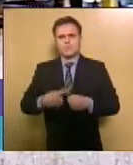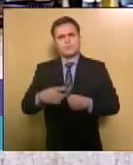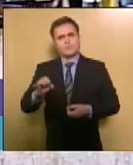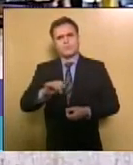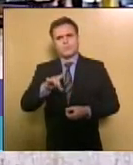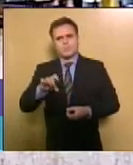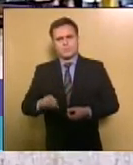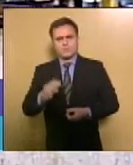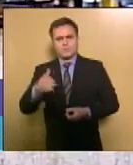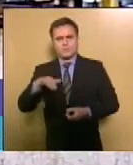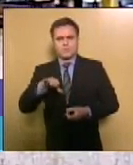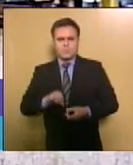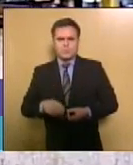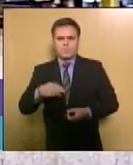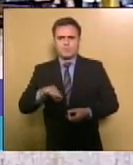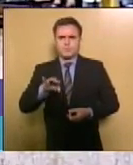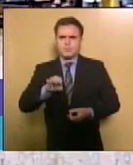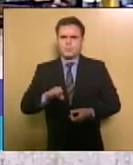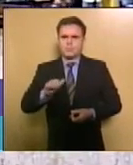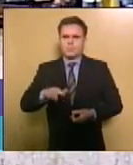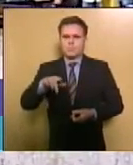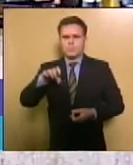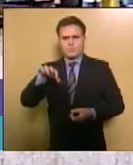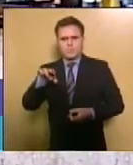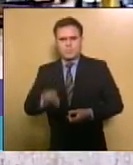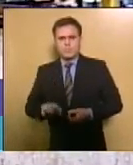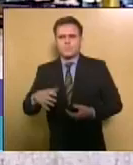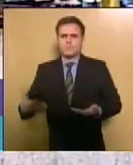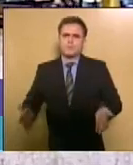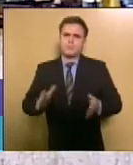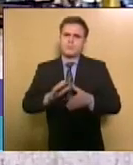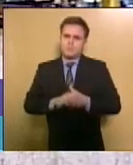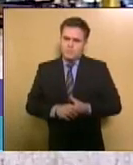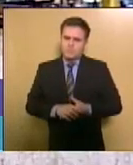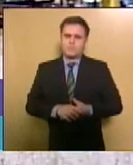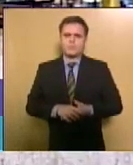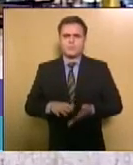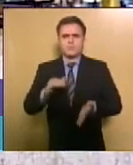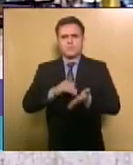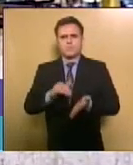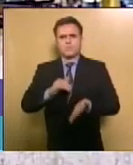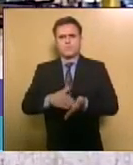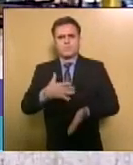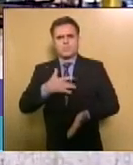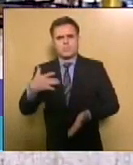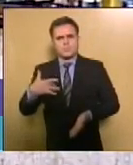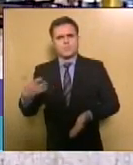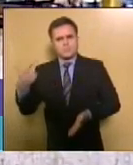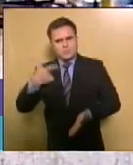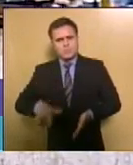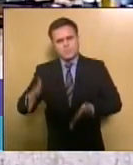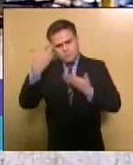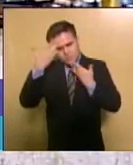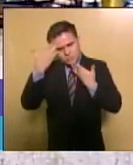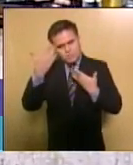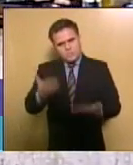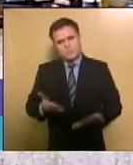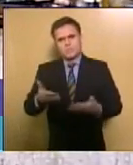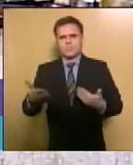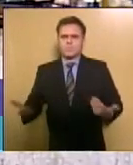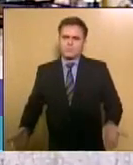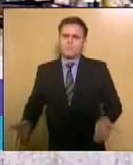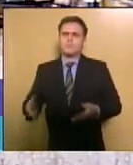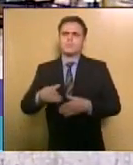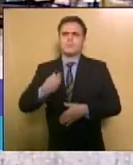conselho de Monte Alegre Lu clud Secretaria Municipal de Saúde de Aracaju mais uma vez obrigado